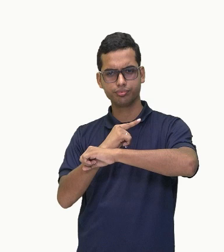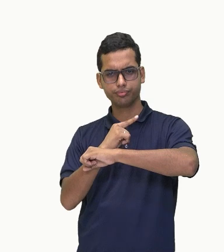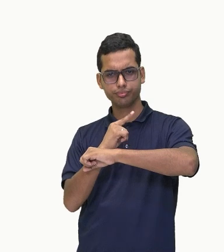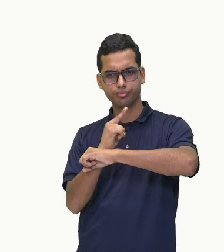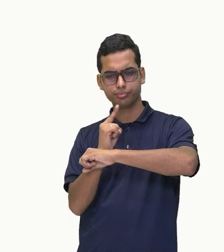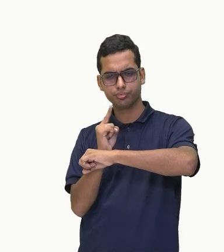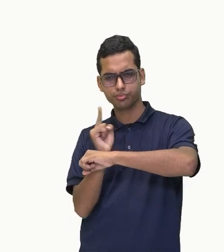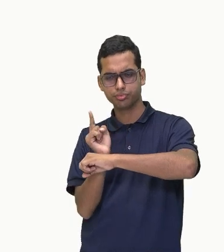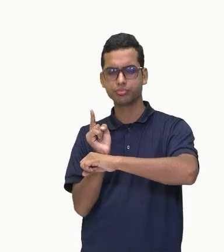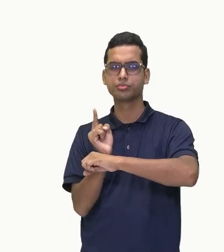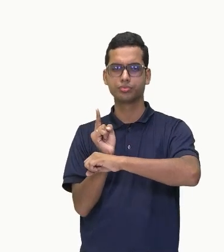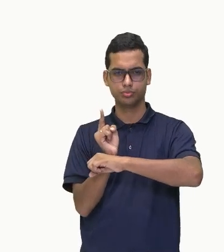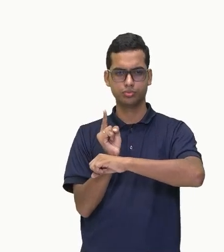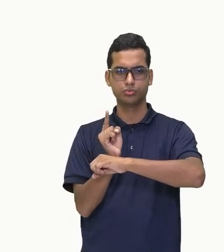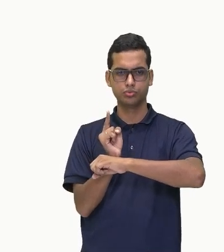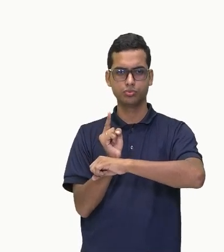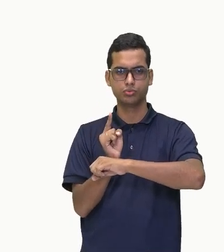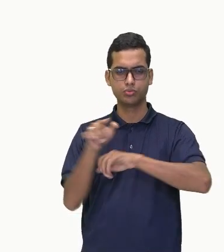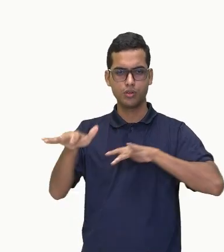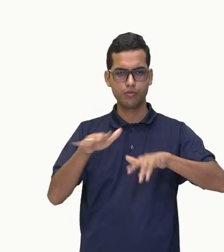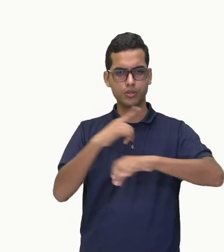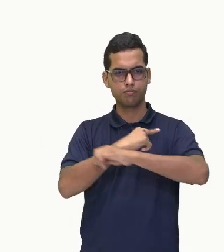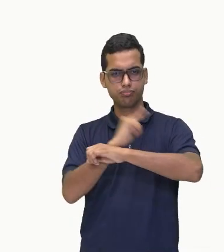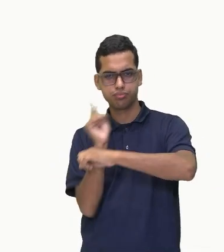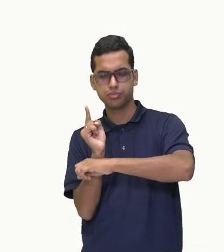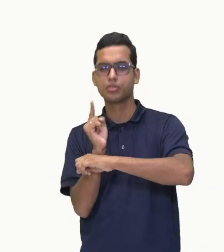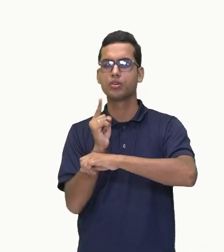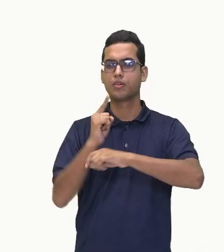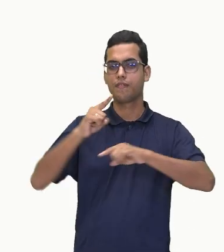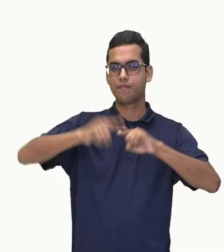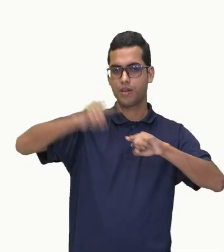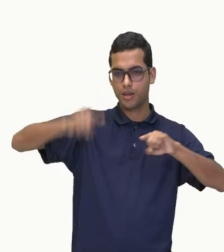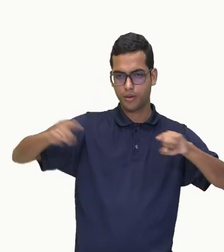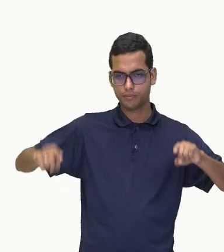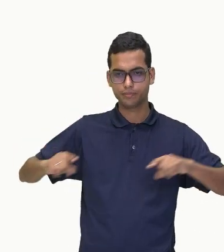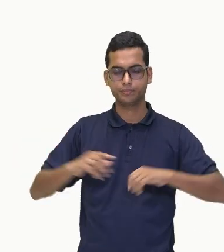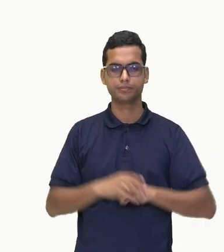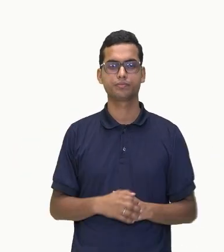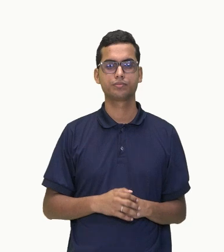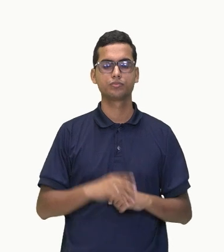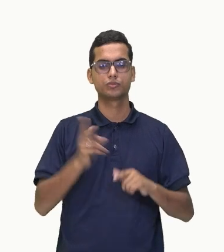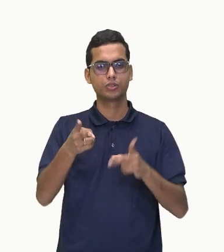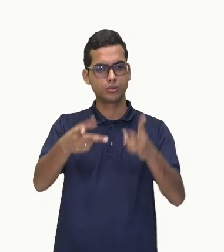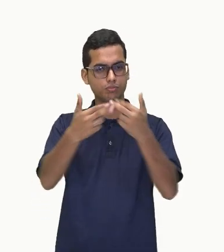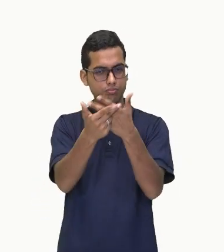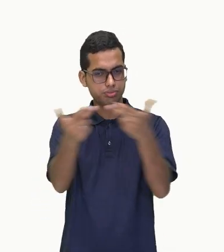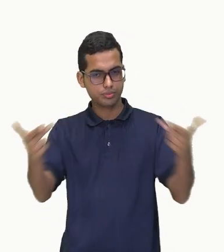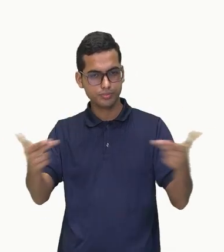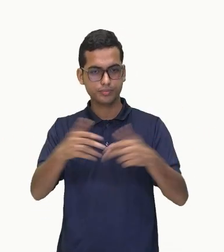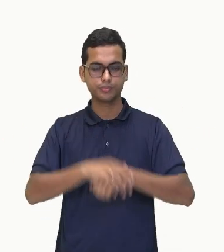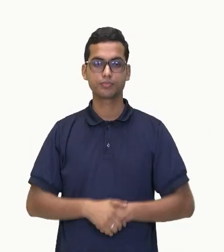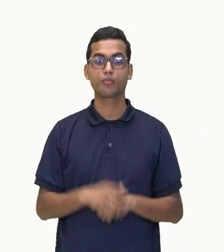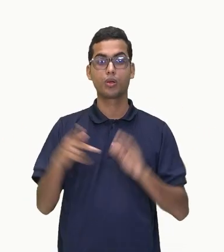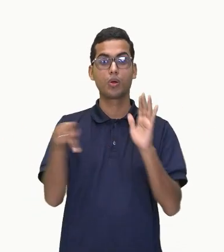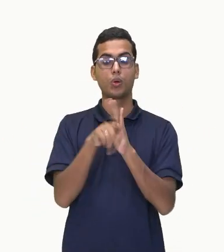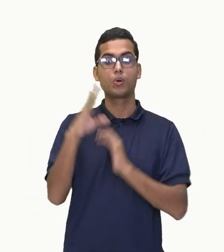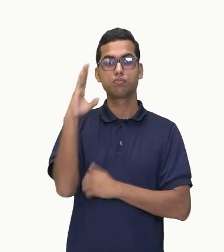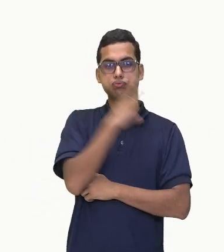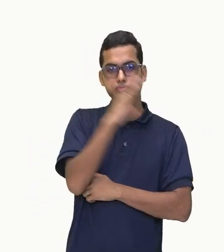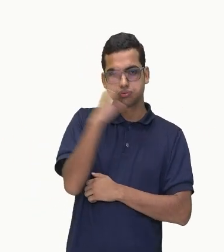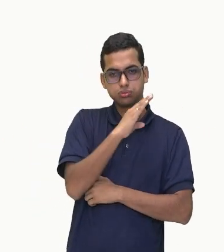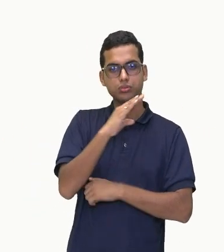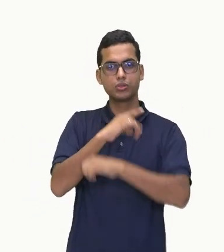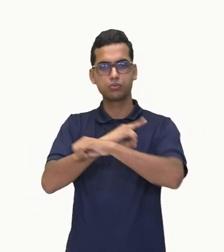MRUV. Onde sua velocidade, olha lá, ela muda. Neste